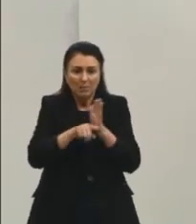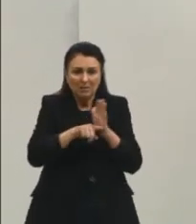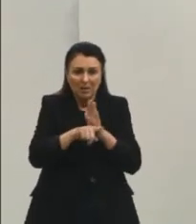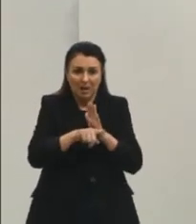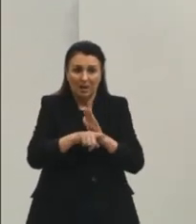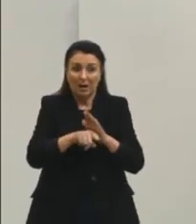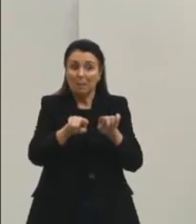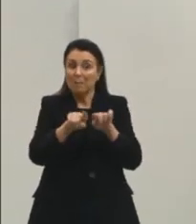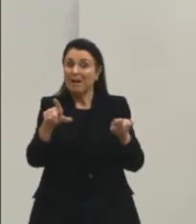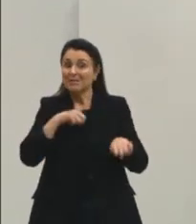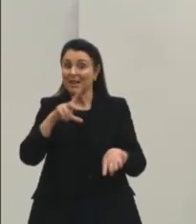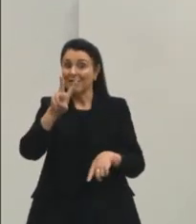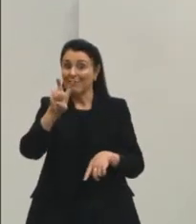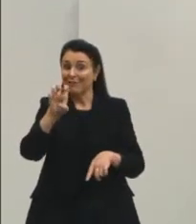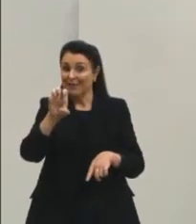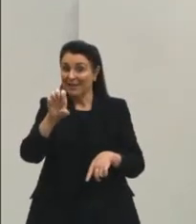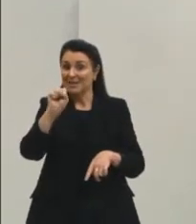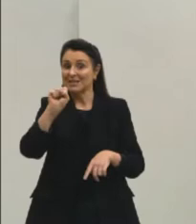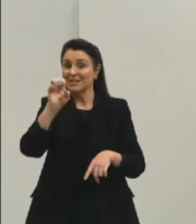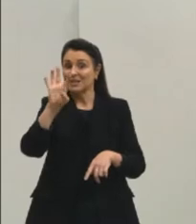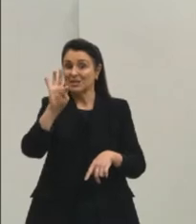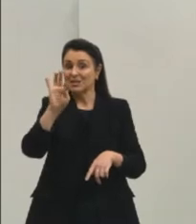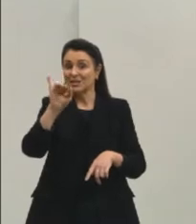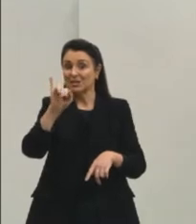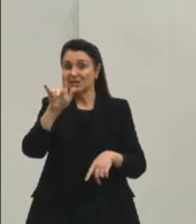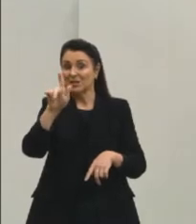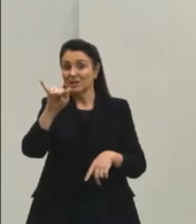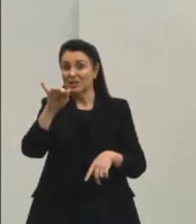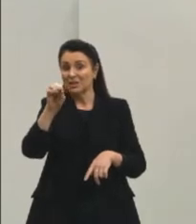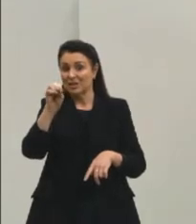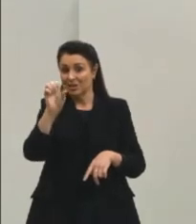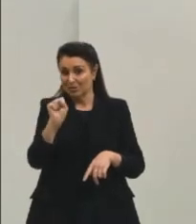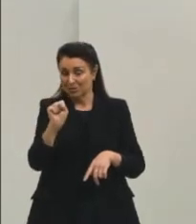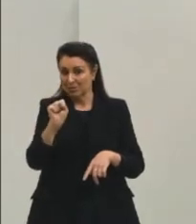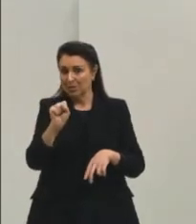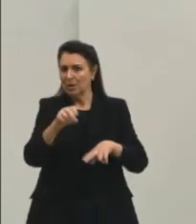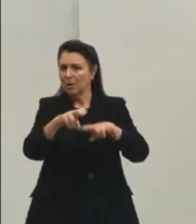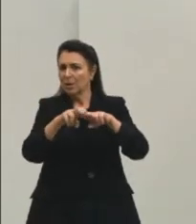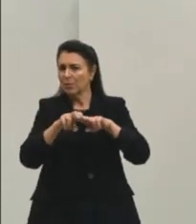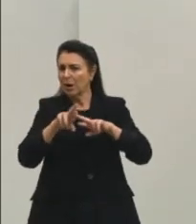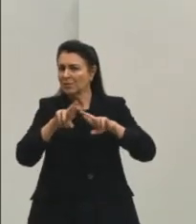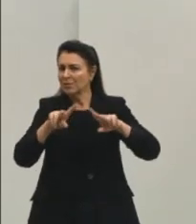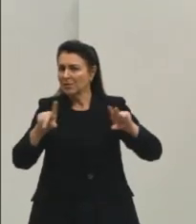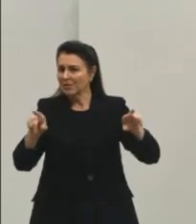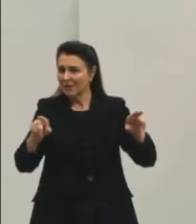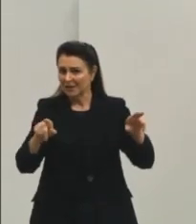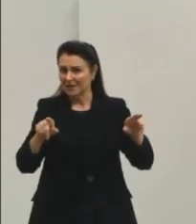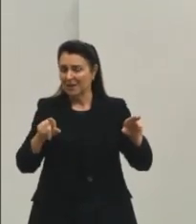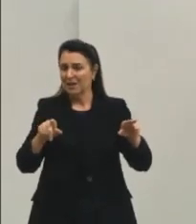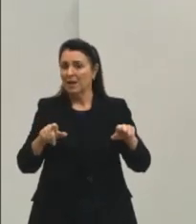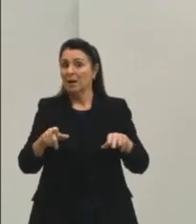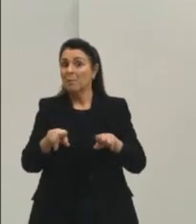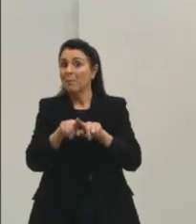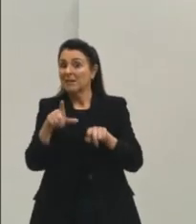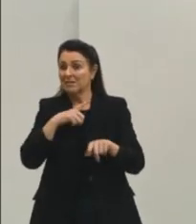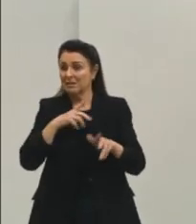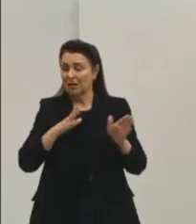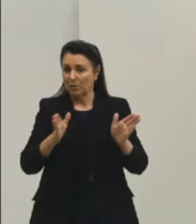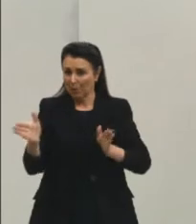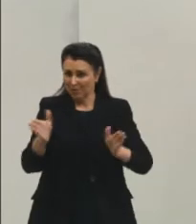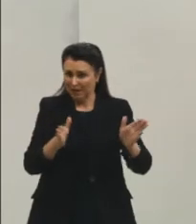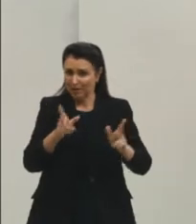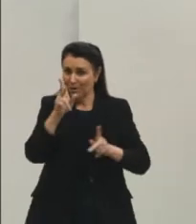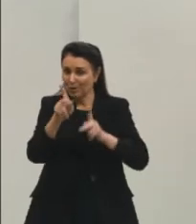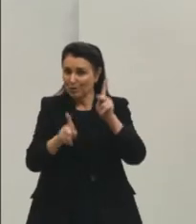material e por causa dessa diferença então sobre esse acesso que a gente consegue ter a